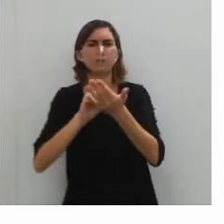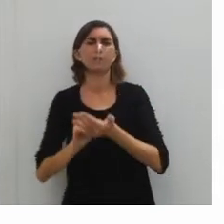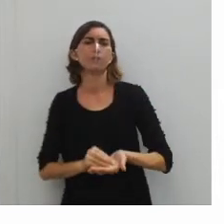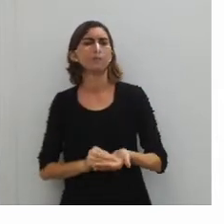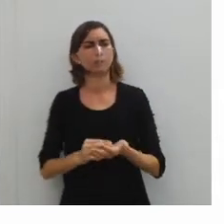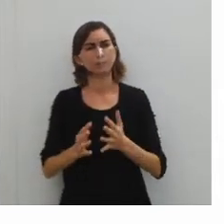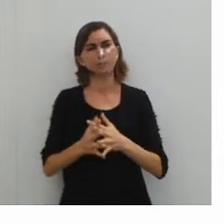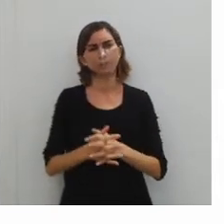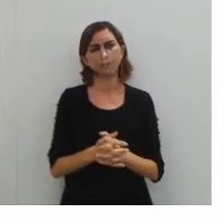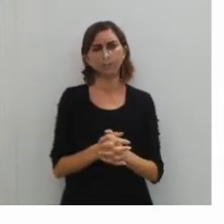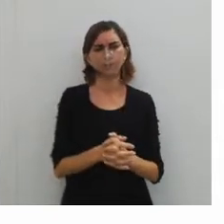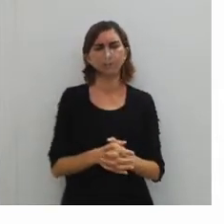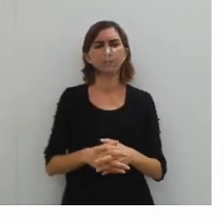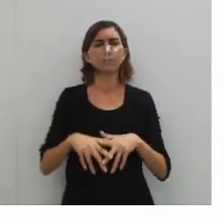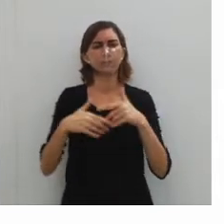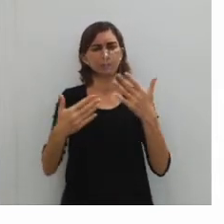mais.